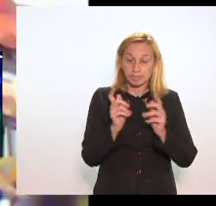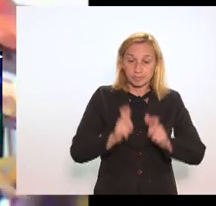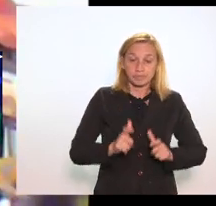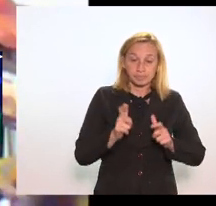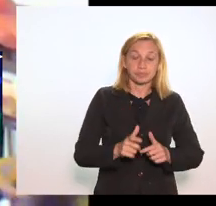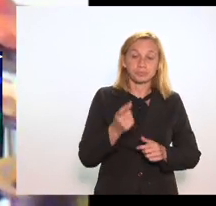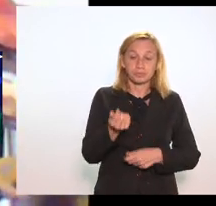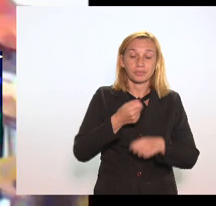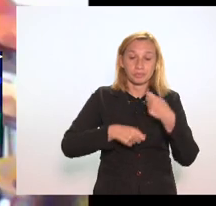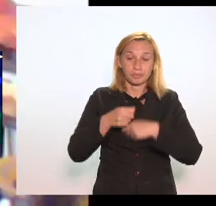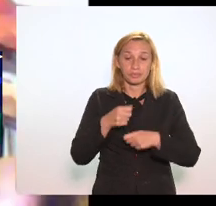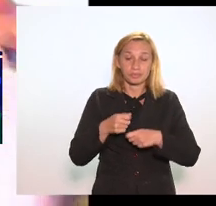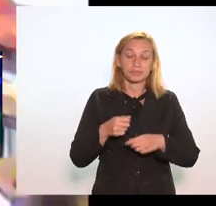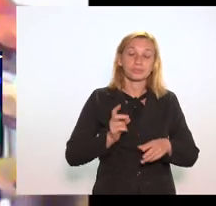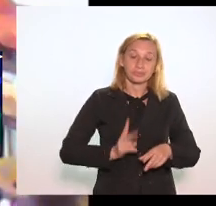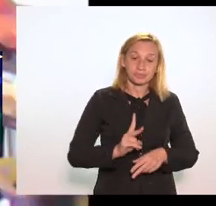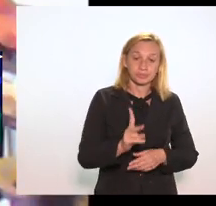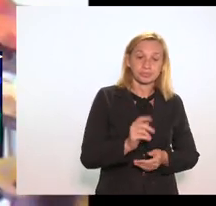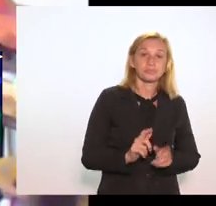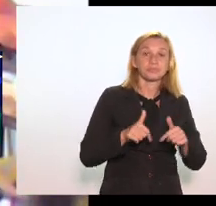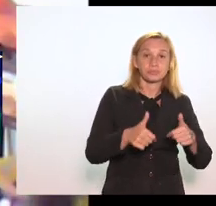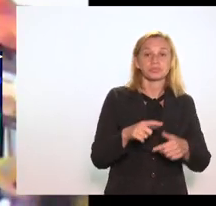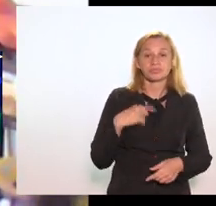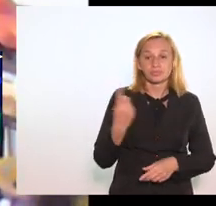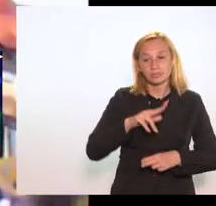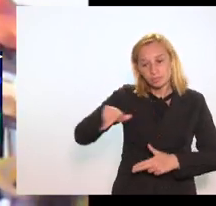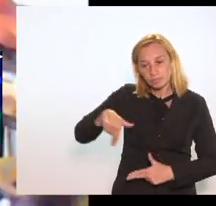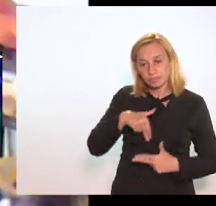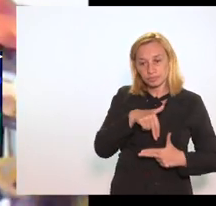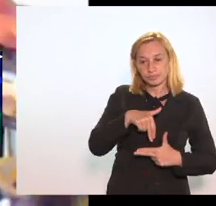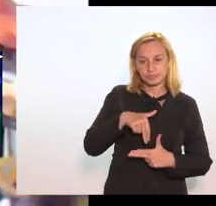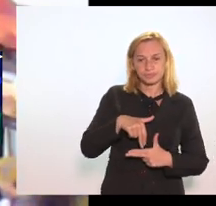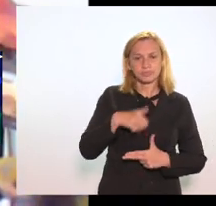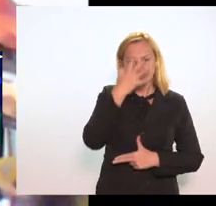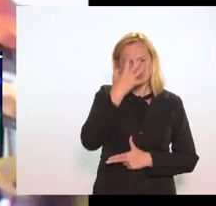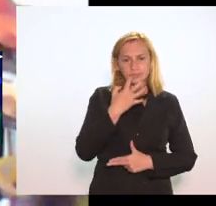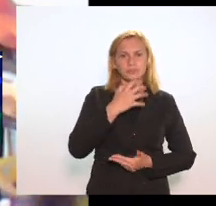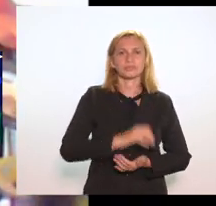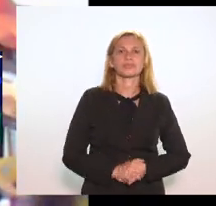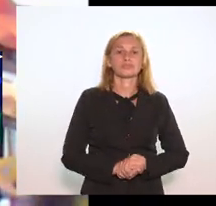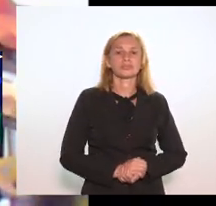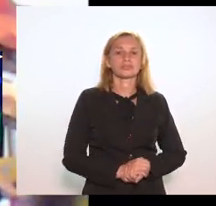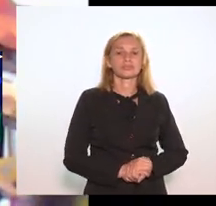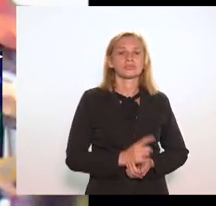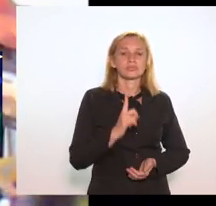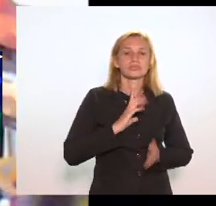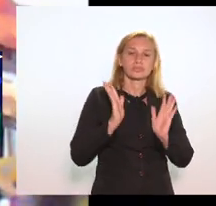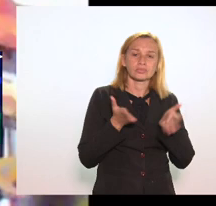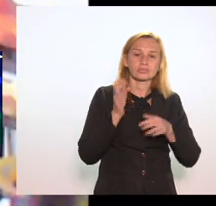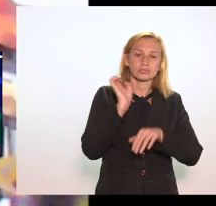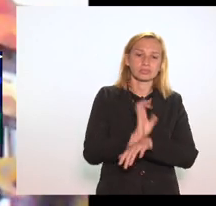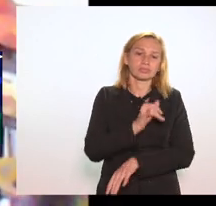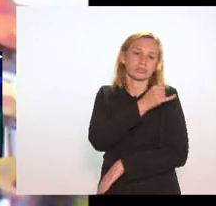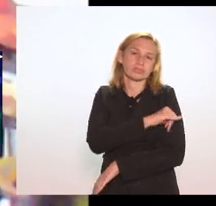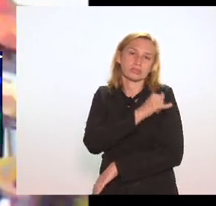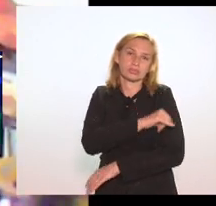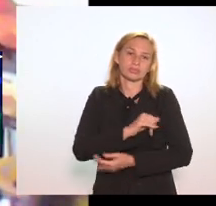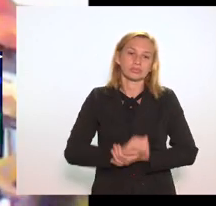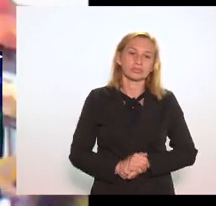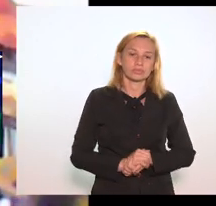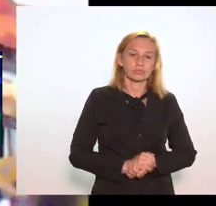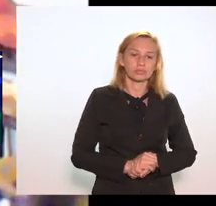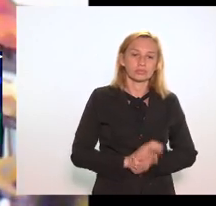mas senhores e senhoras a gente vem para esse plenário Por uma questão muito grave nós temos hoje no estado do Rio de Janeiro